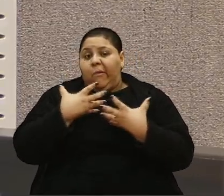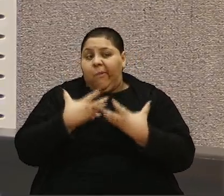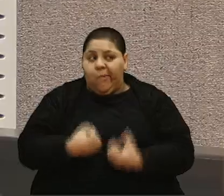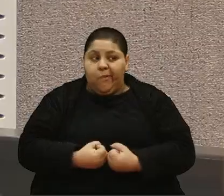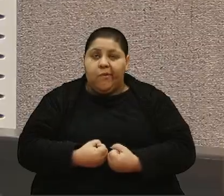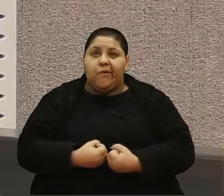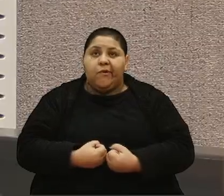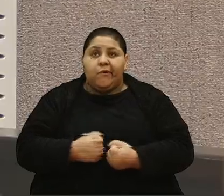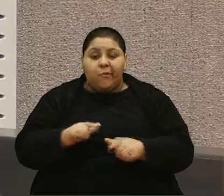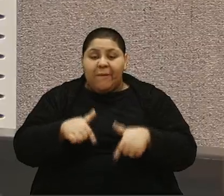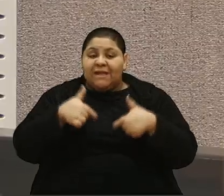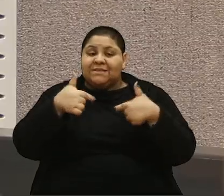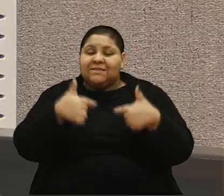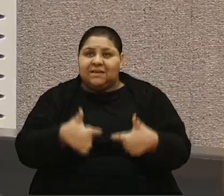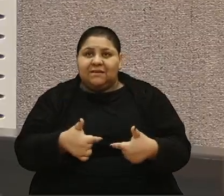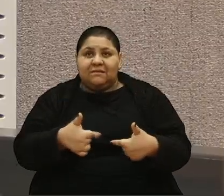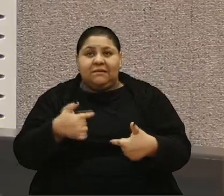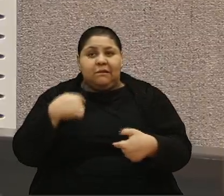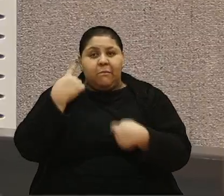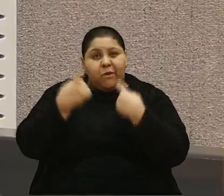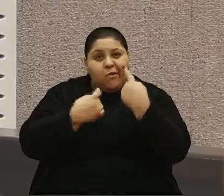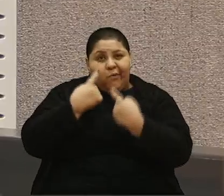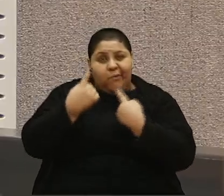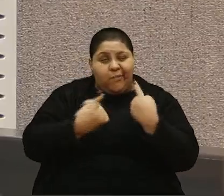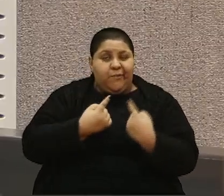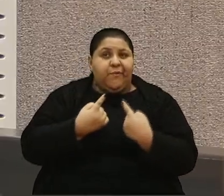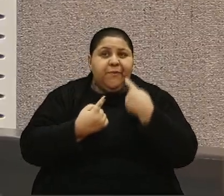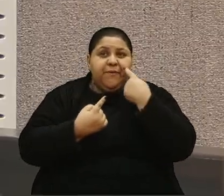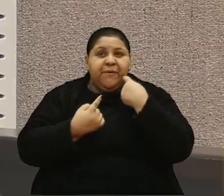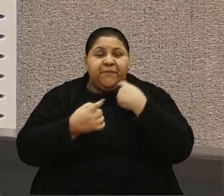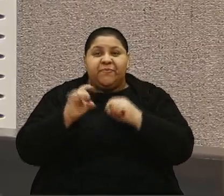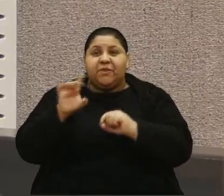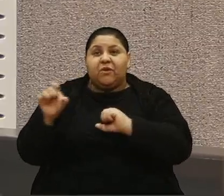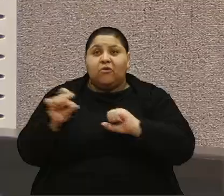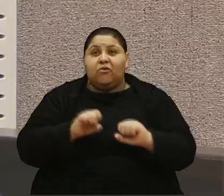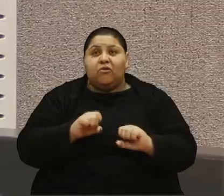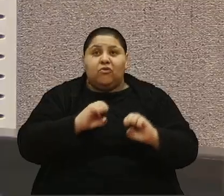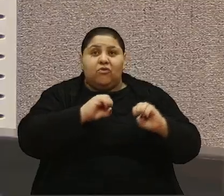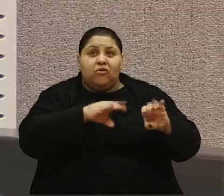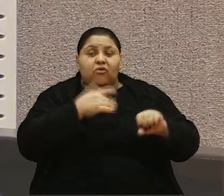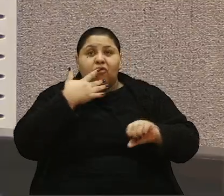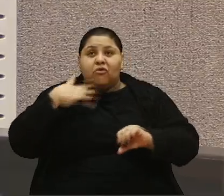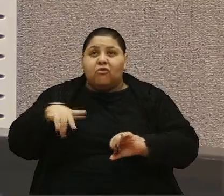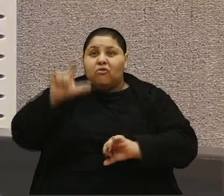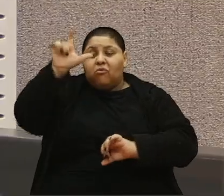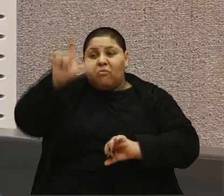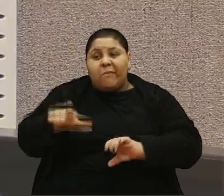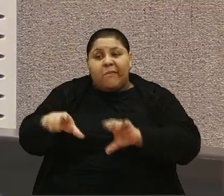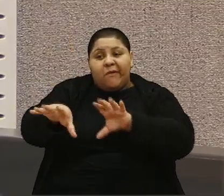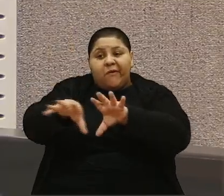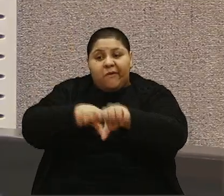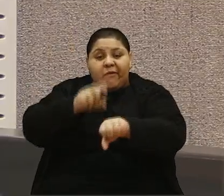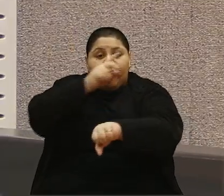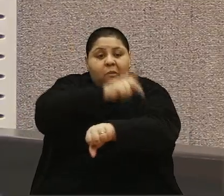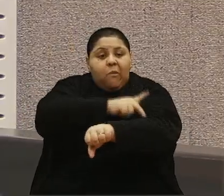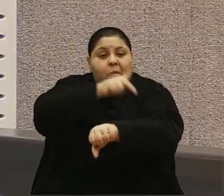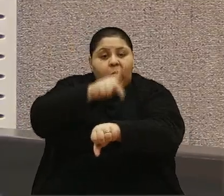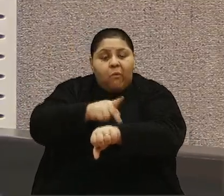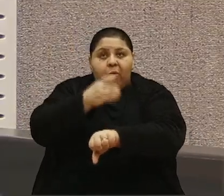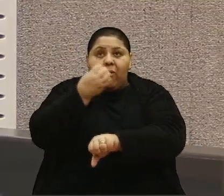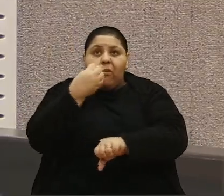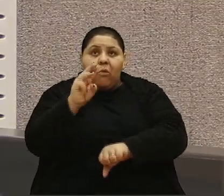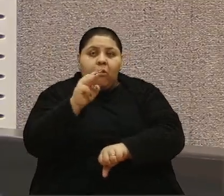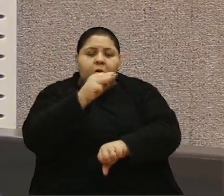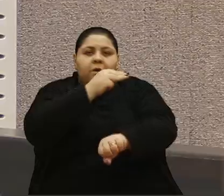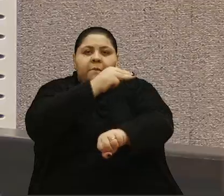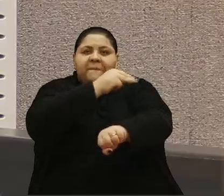uma medida, vereador Fantinel, que me preocupa, que é o fato de que só pode ser educador infantil alguém com uma formação em pedagogia ou com